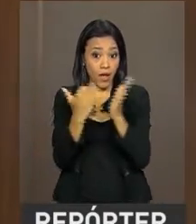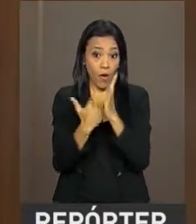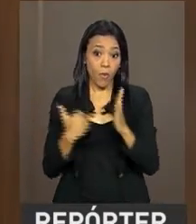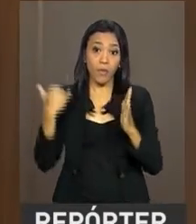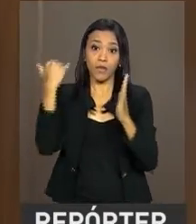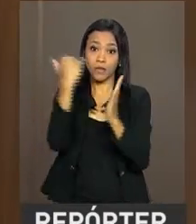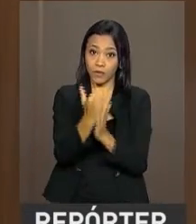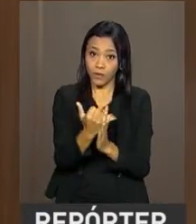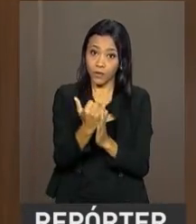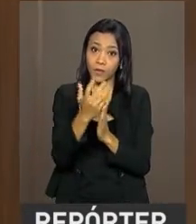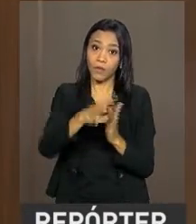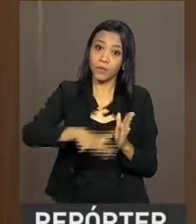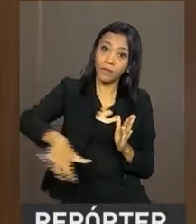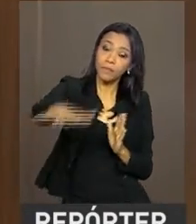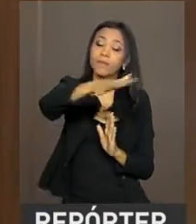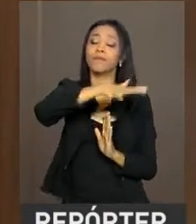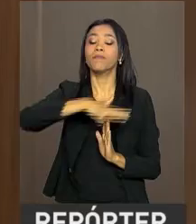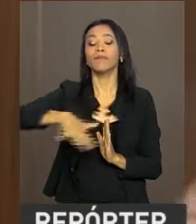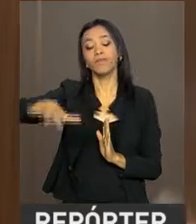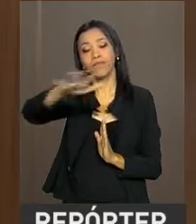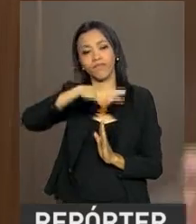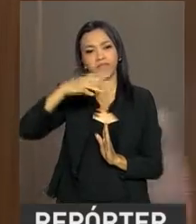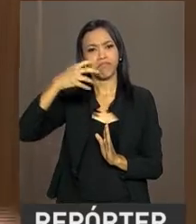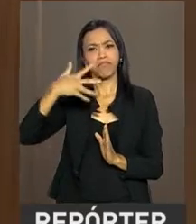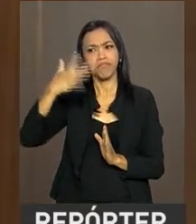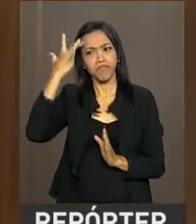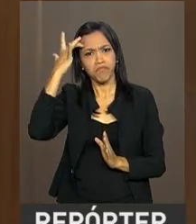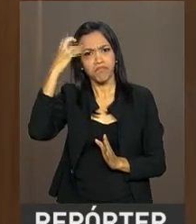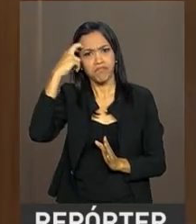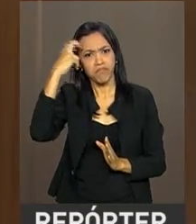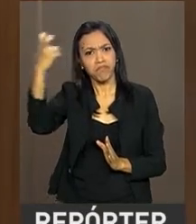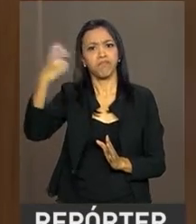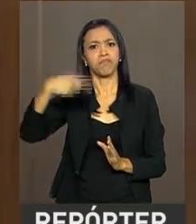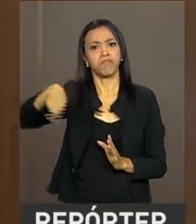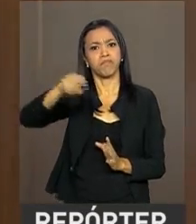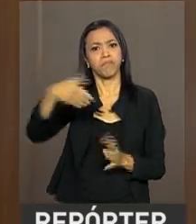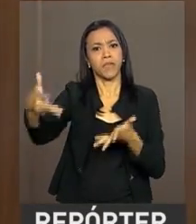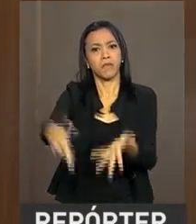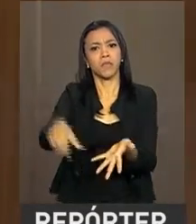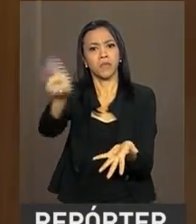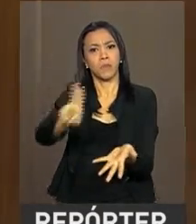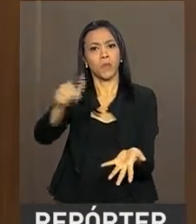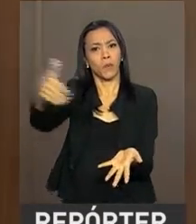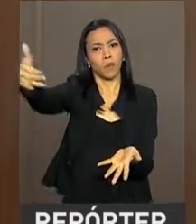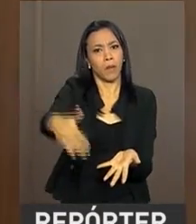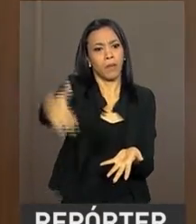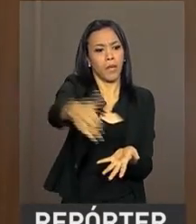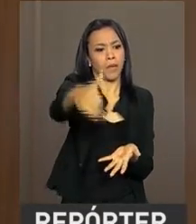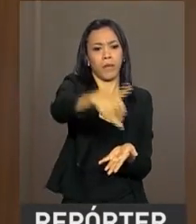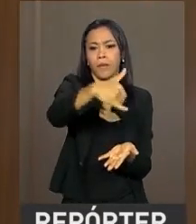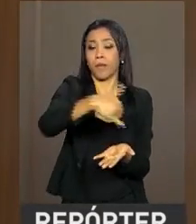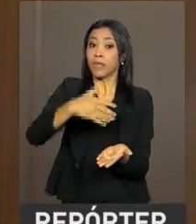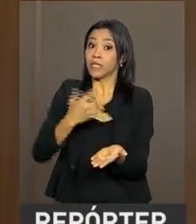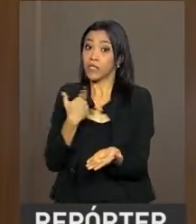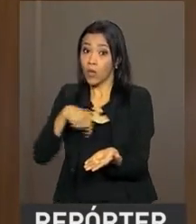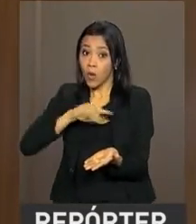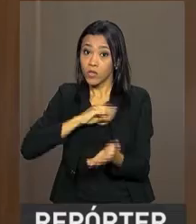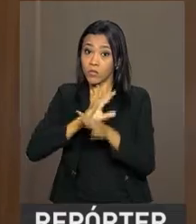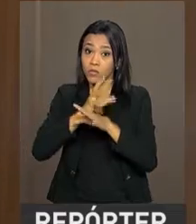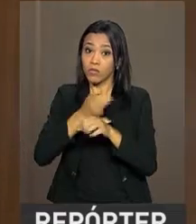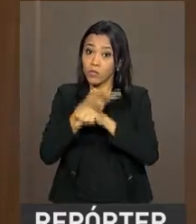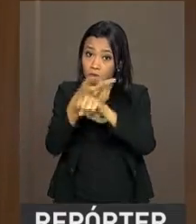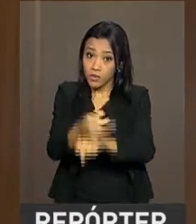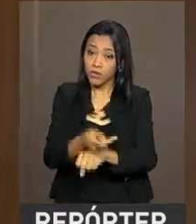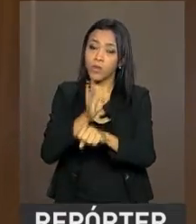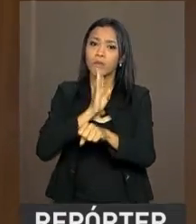a atividade dos intelectuais e da academia. Porque se nós buscamos conhecimento, por